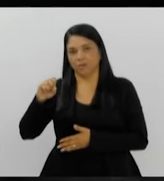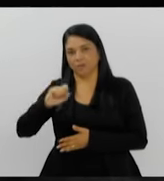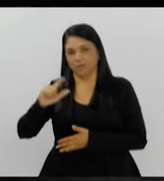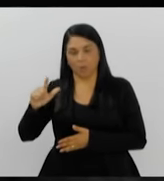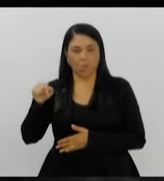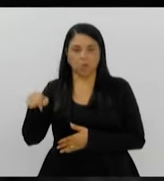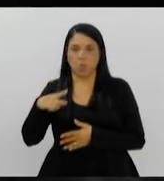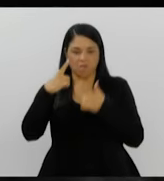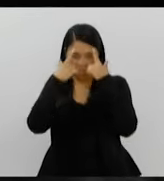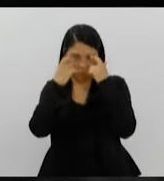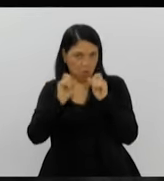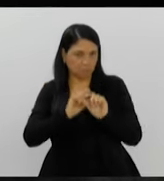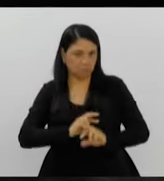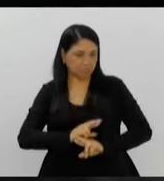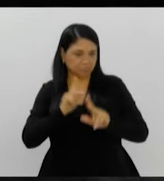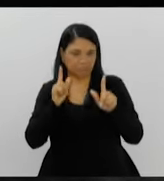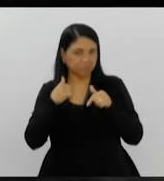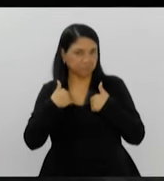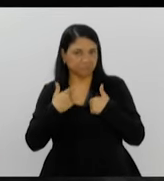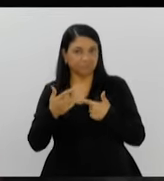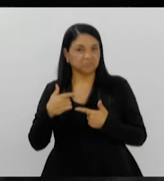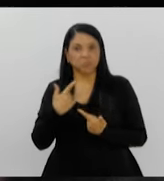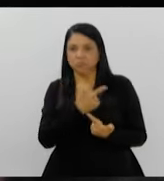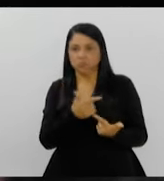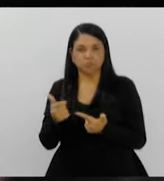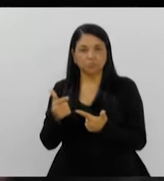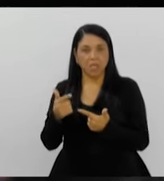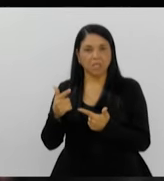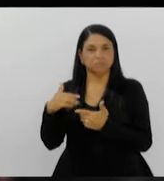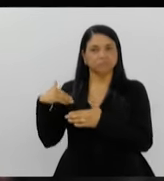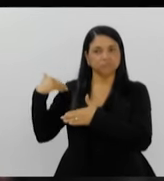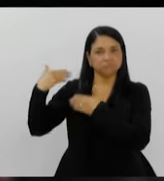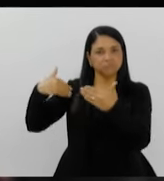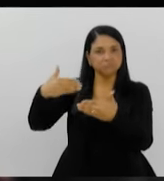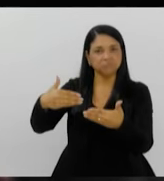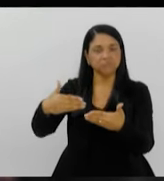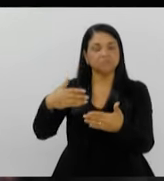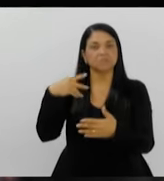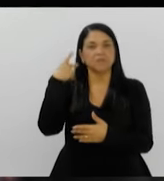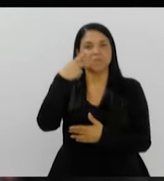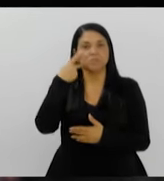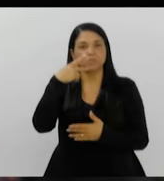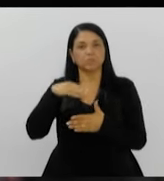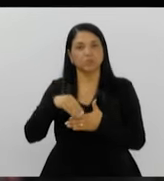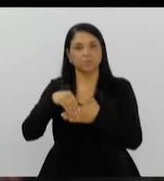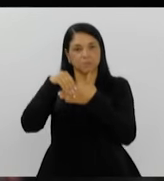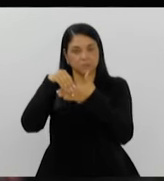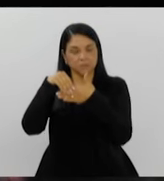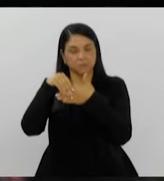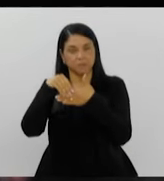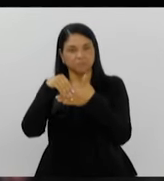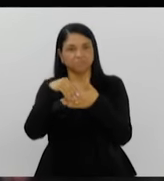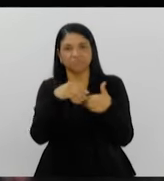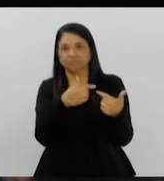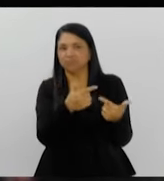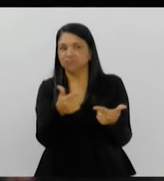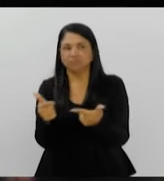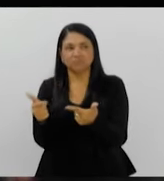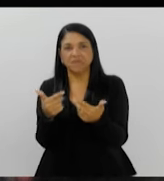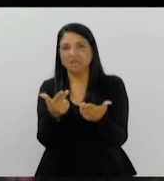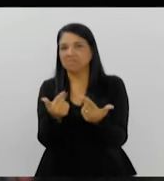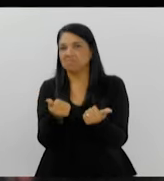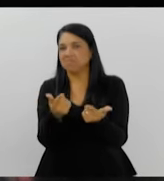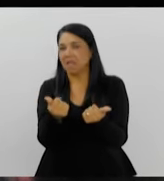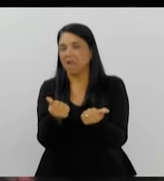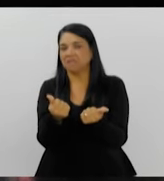violento ele não tem na história e na biografia dele política como militante nada que desabone a